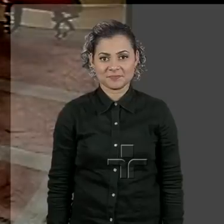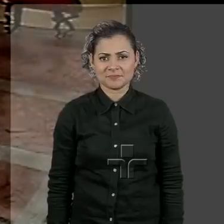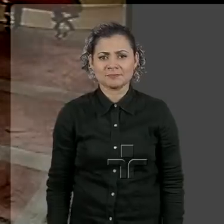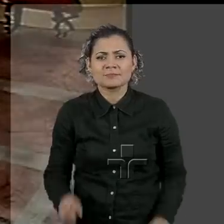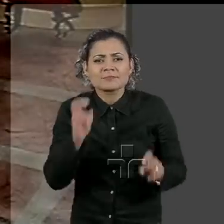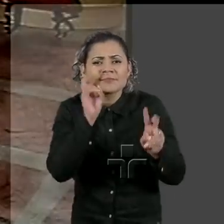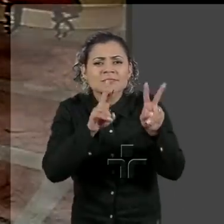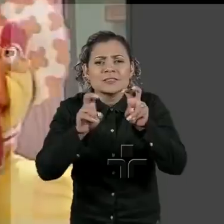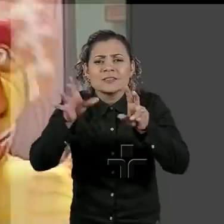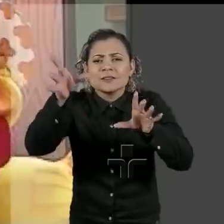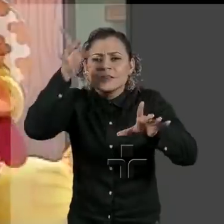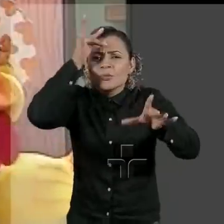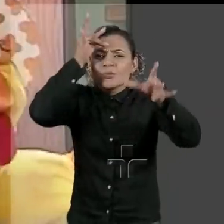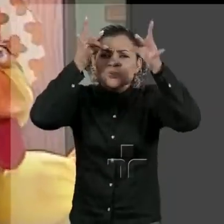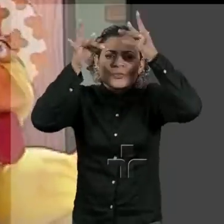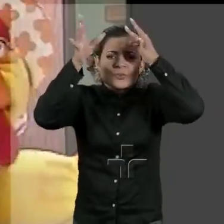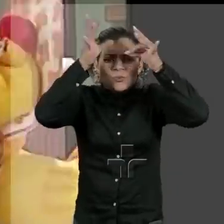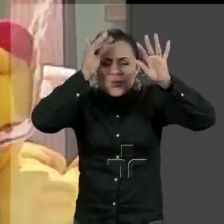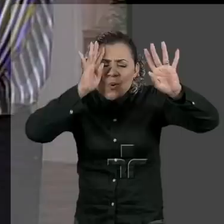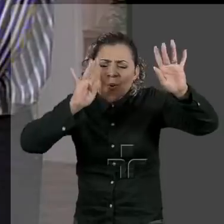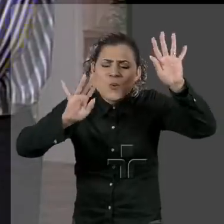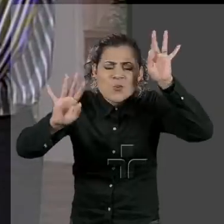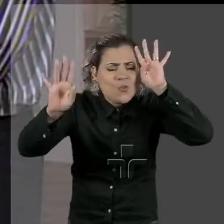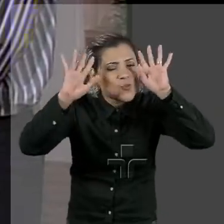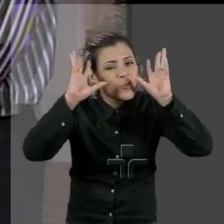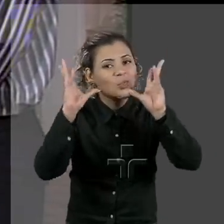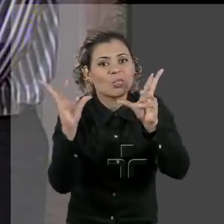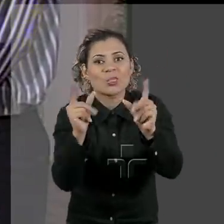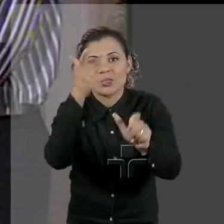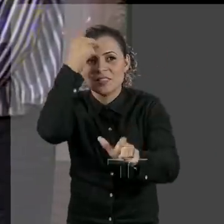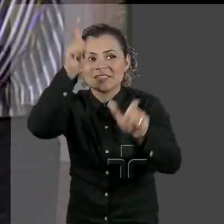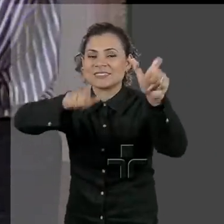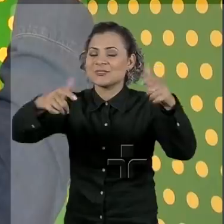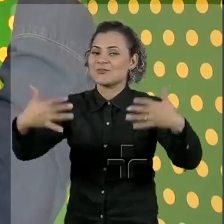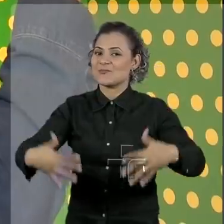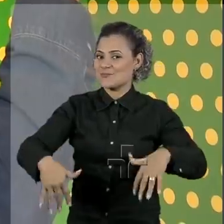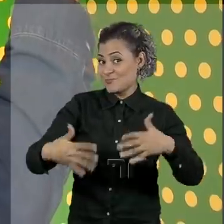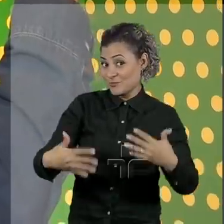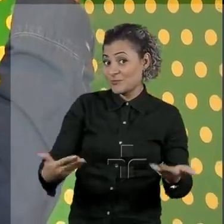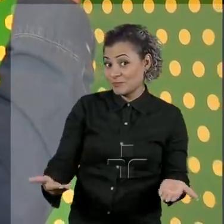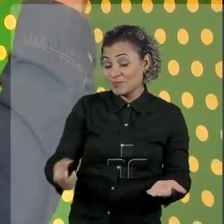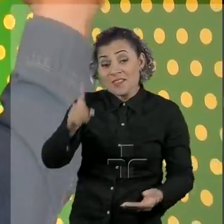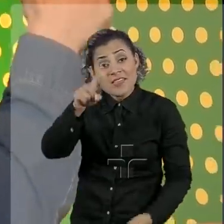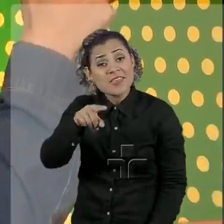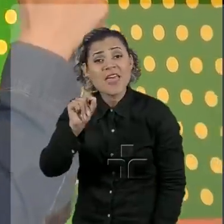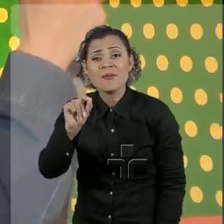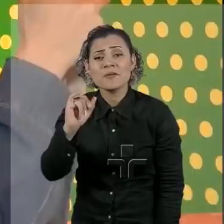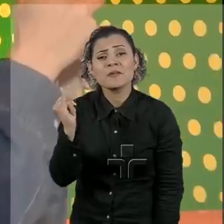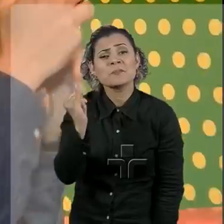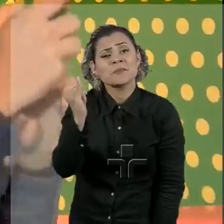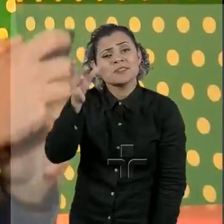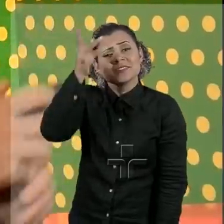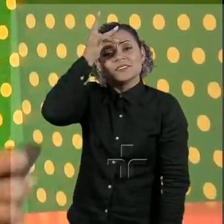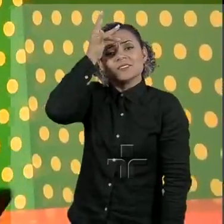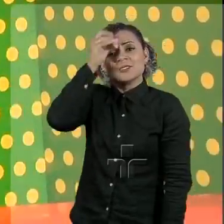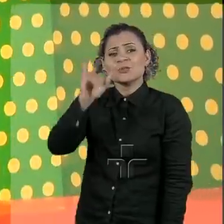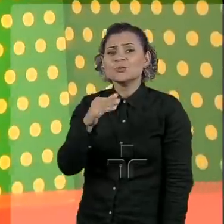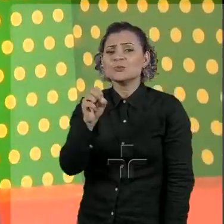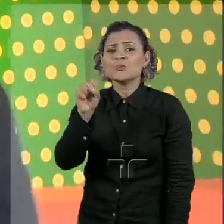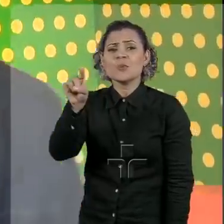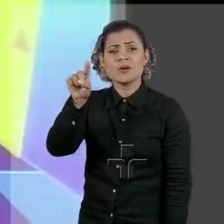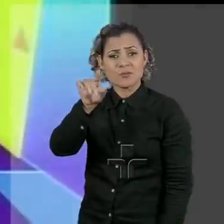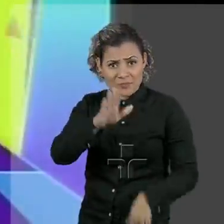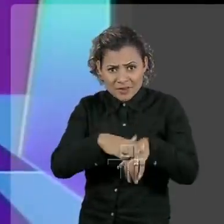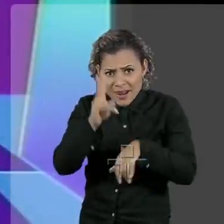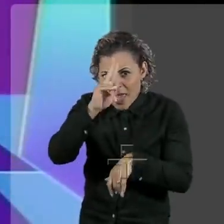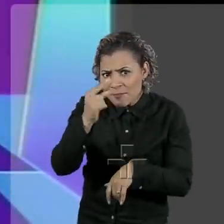Cenas que entraram para o imaginário de tantas pessoas e que são tão familiares para o João. Lembra